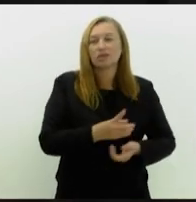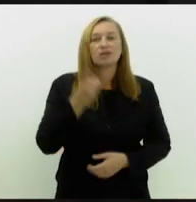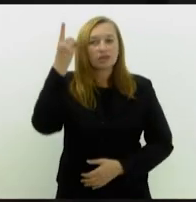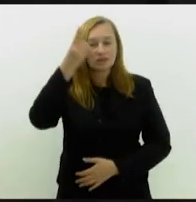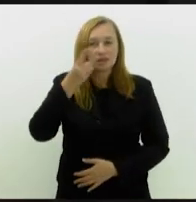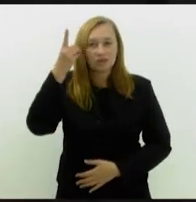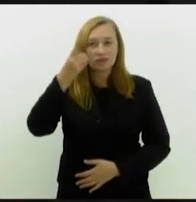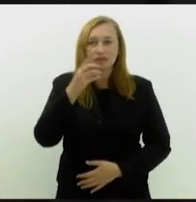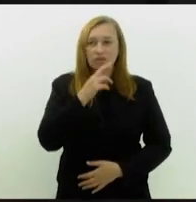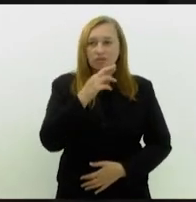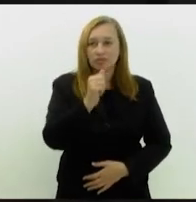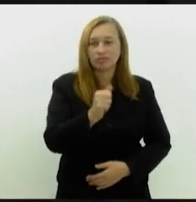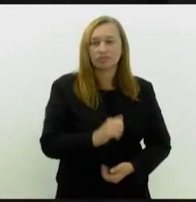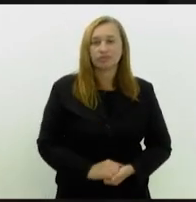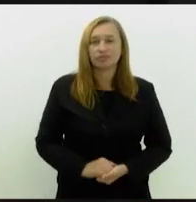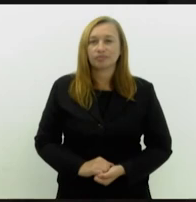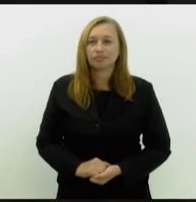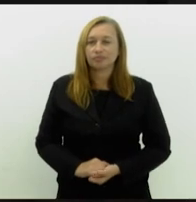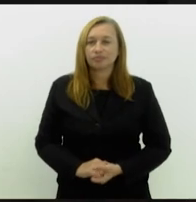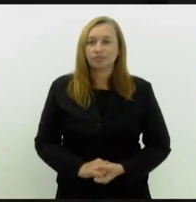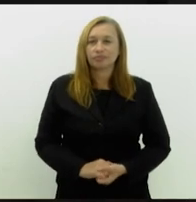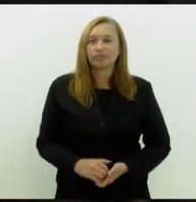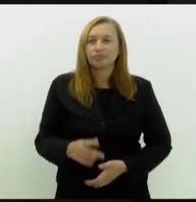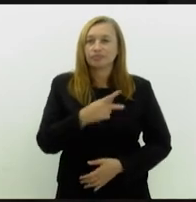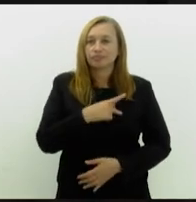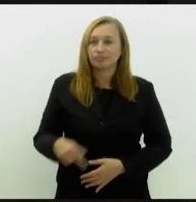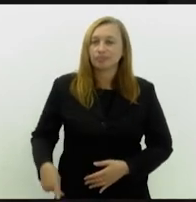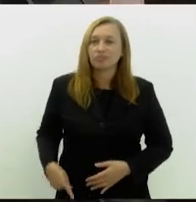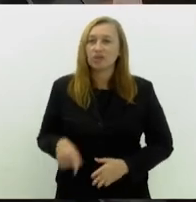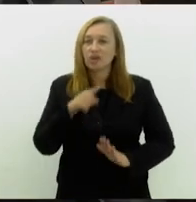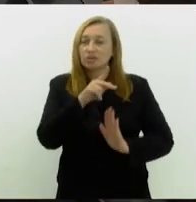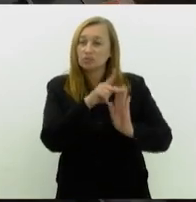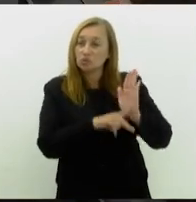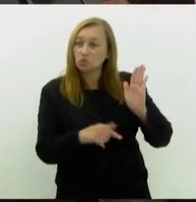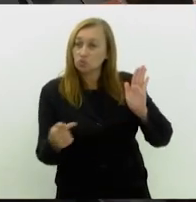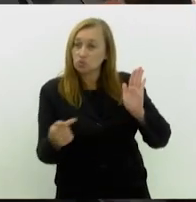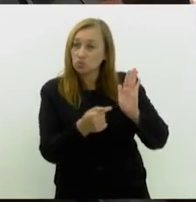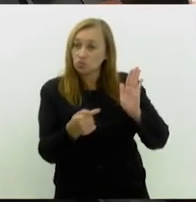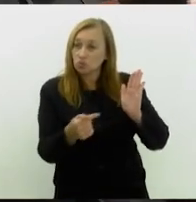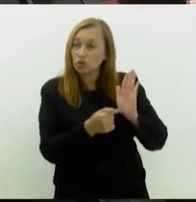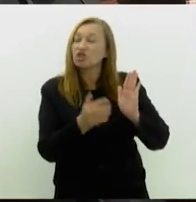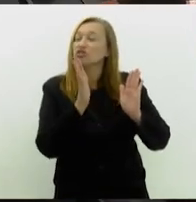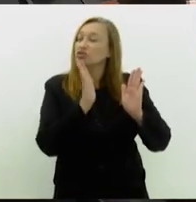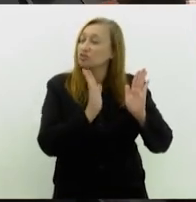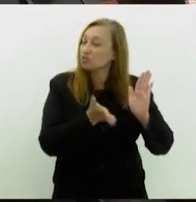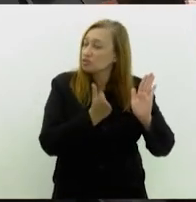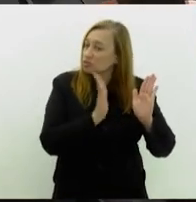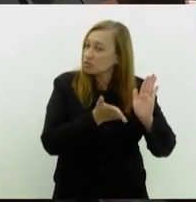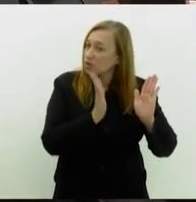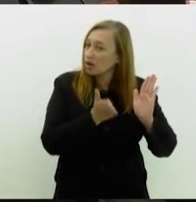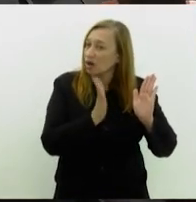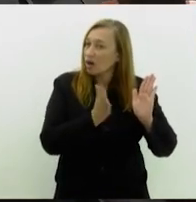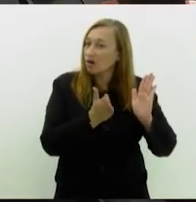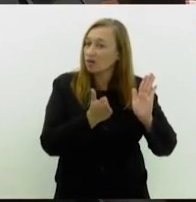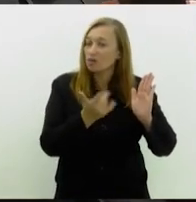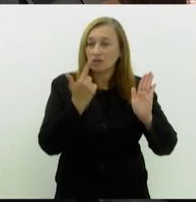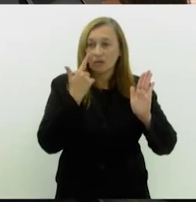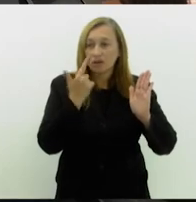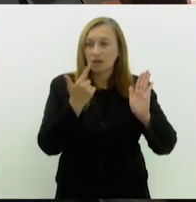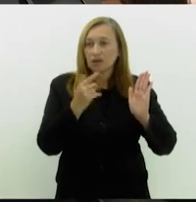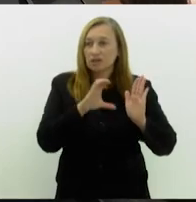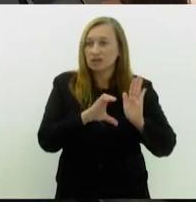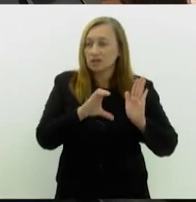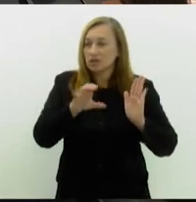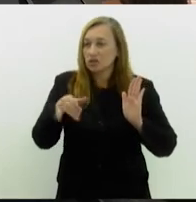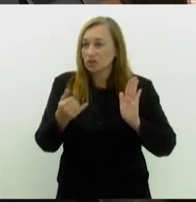Deputado Rodrigo Amori Presidente esse esse projeto ele já foi apreciado no âmbito da ccj no